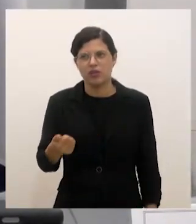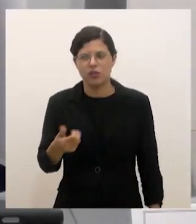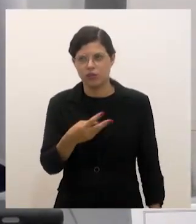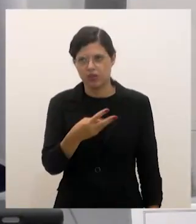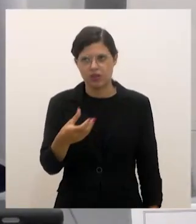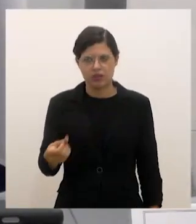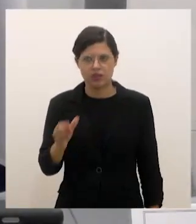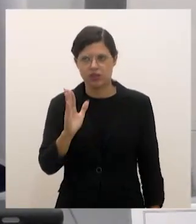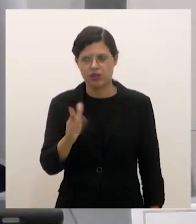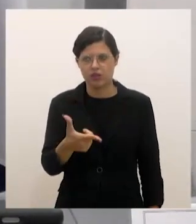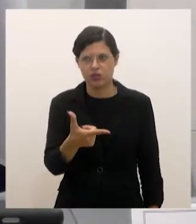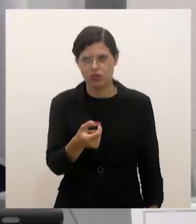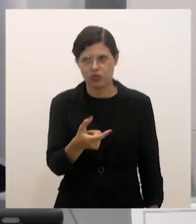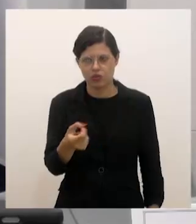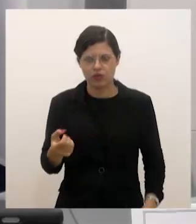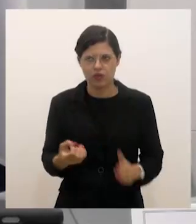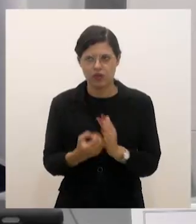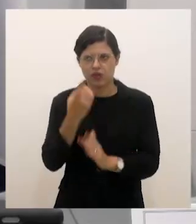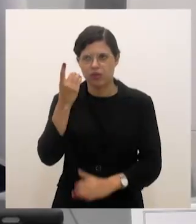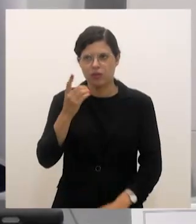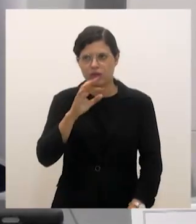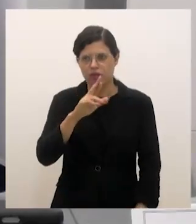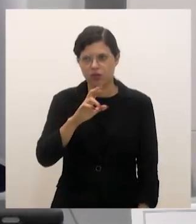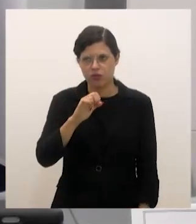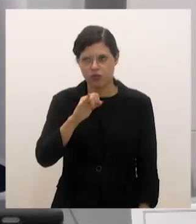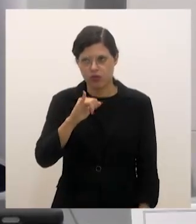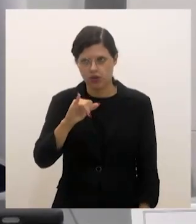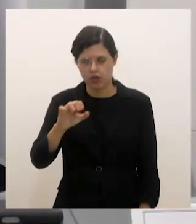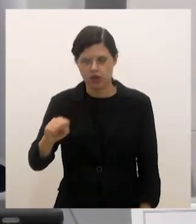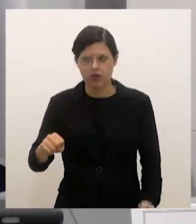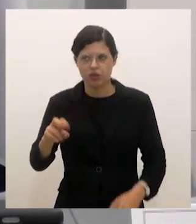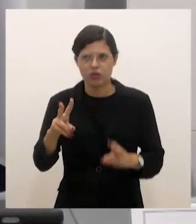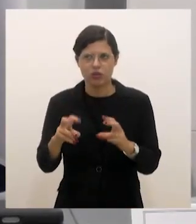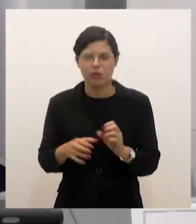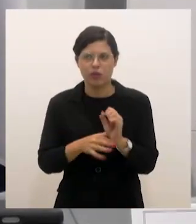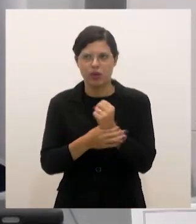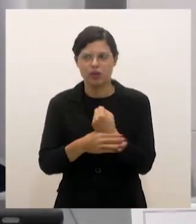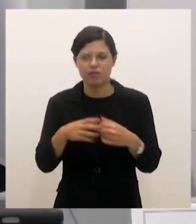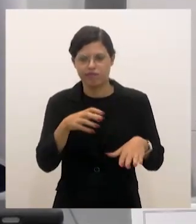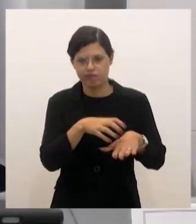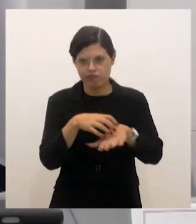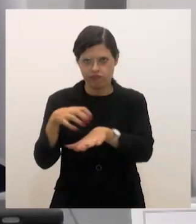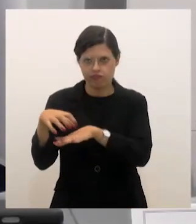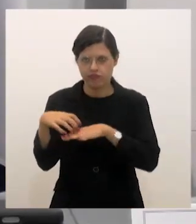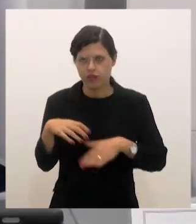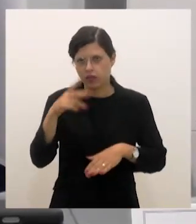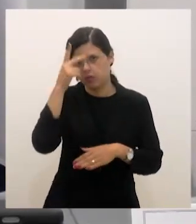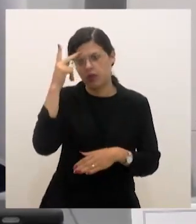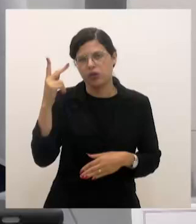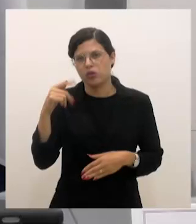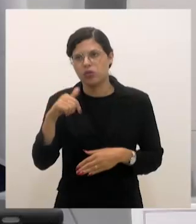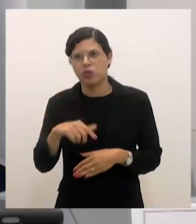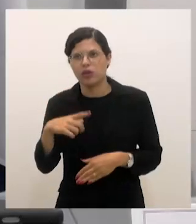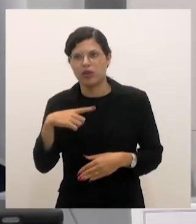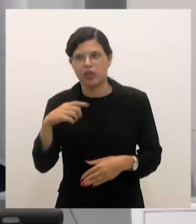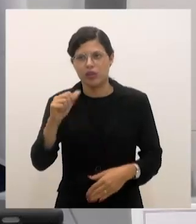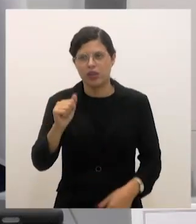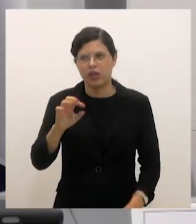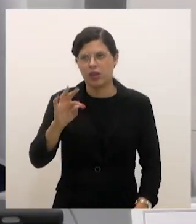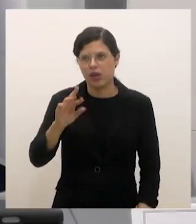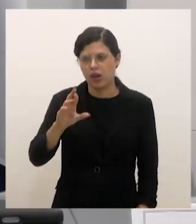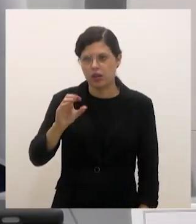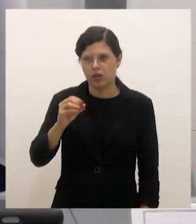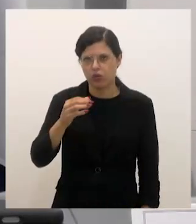20, de autoria do deputado Rosenberg Reis, que dispõe sobre a garantia do deslocamento no âmbito do Estado do Rio de Janeiro aos pacientes portadores da atrofia muscular